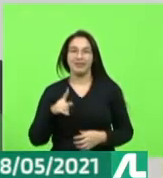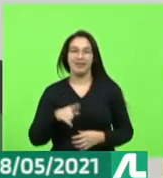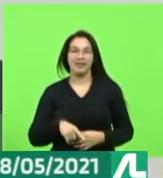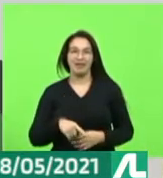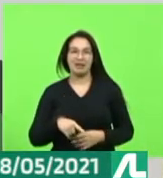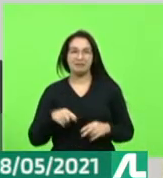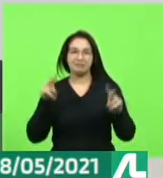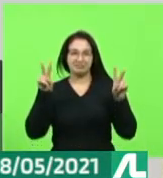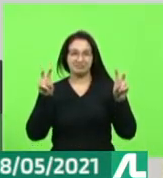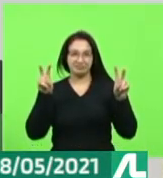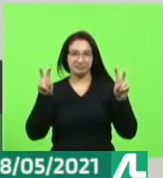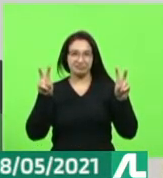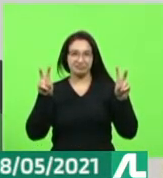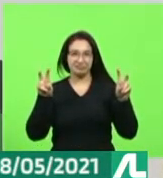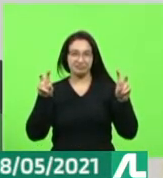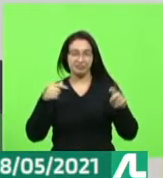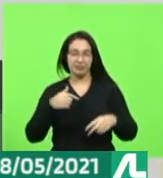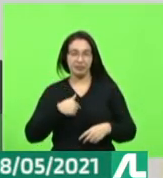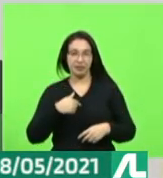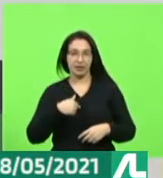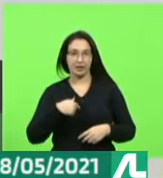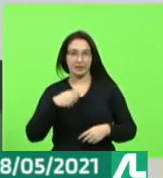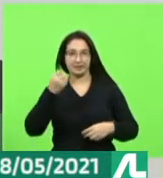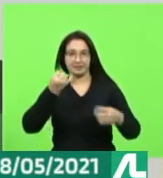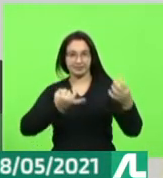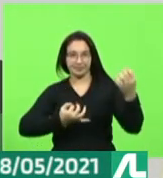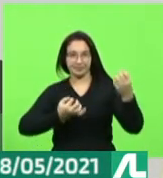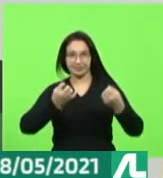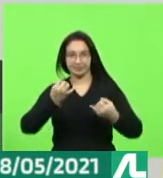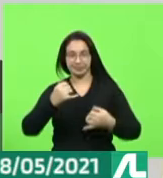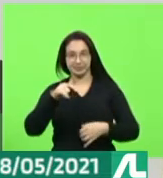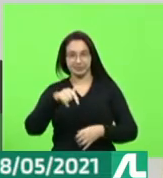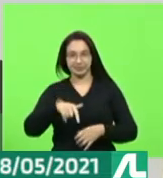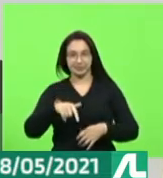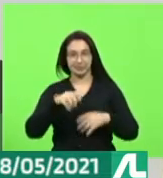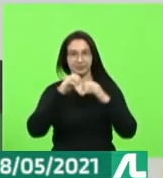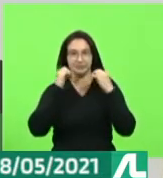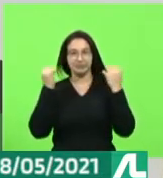quero, que estou trazendo aqui para a Assembleia Legislativa,